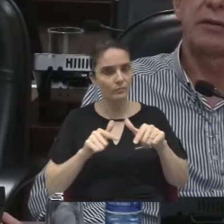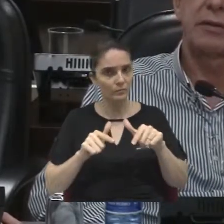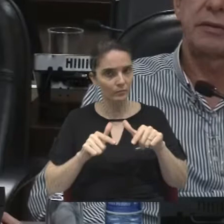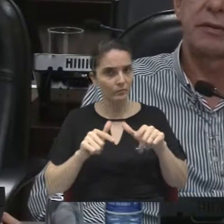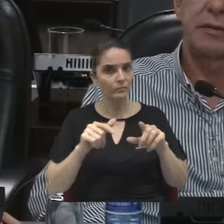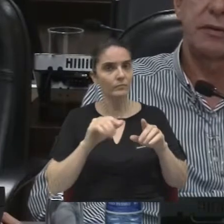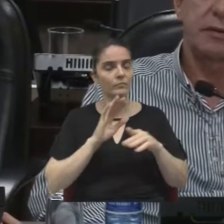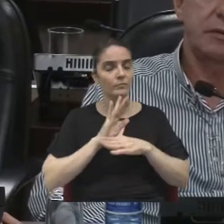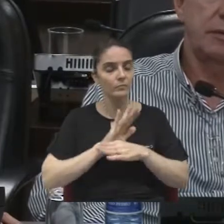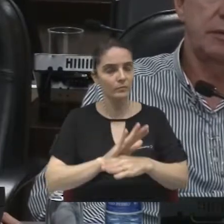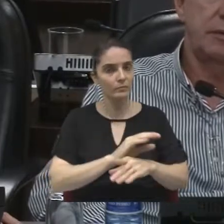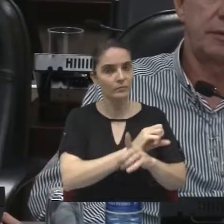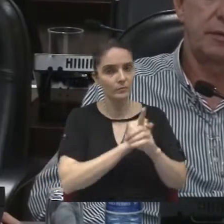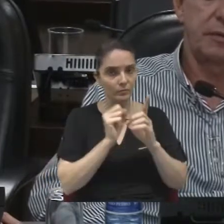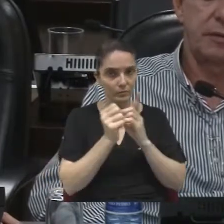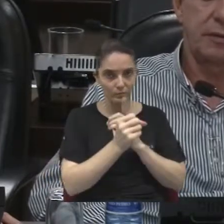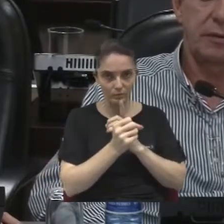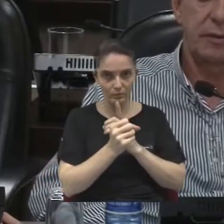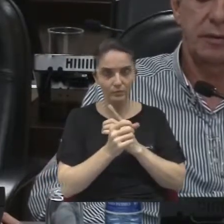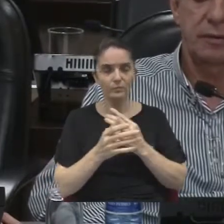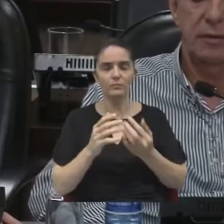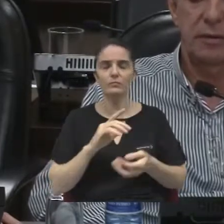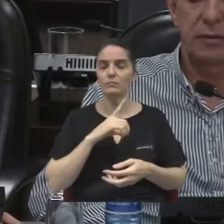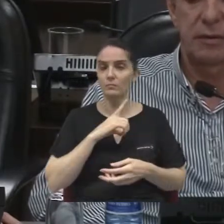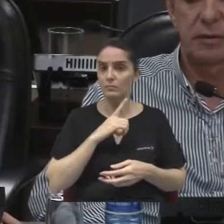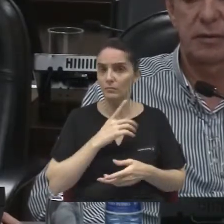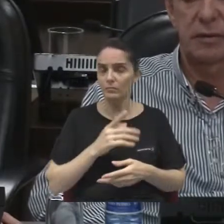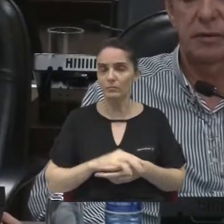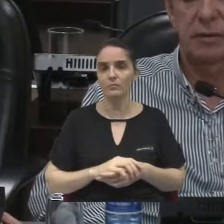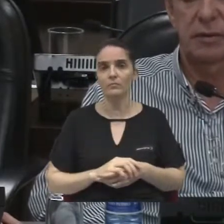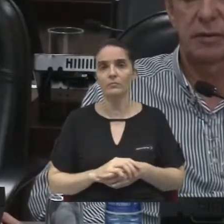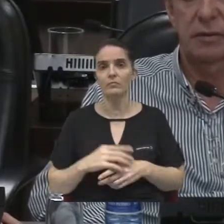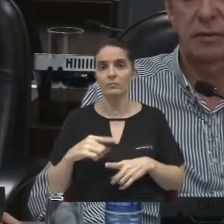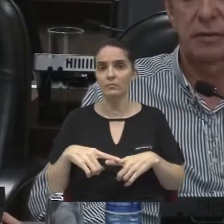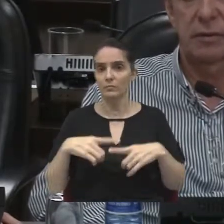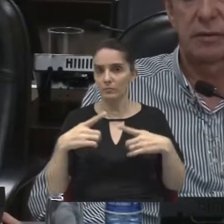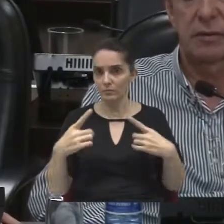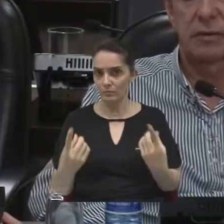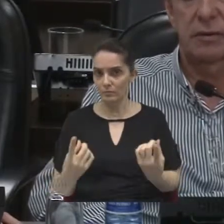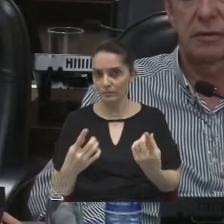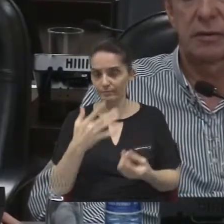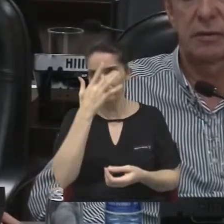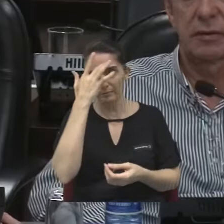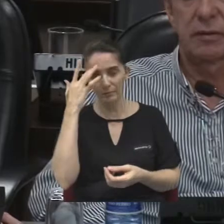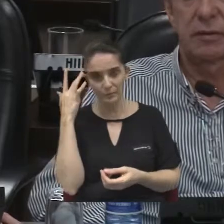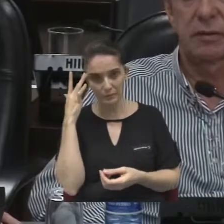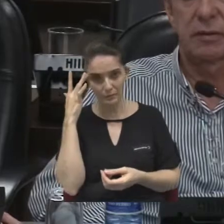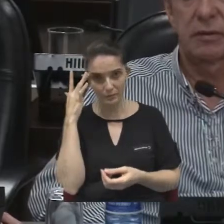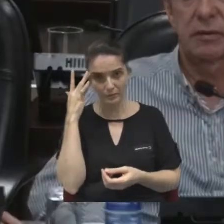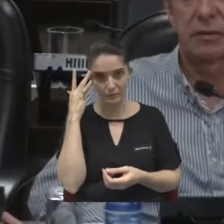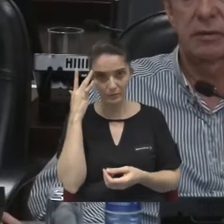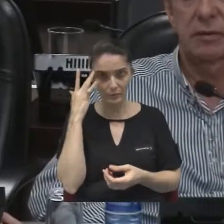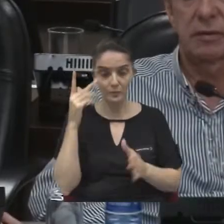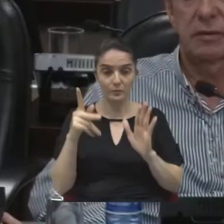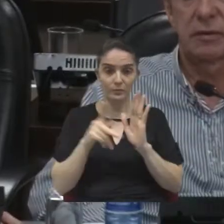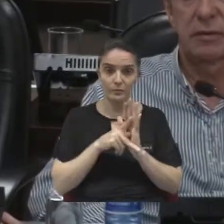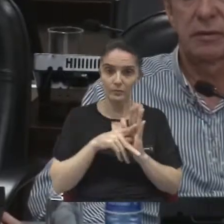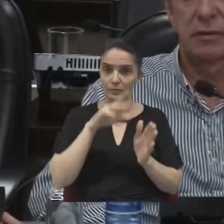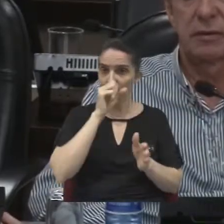de acolhimento, de triagem. Mas eu vejo dessa forma, a pessoa que é da